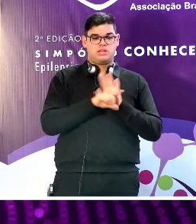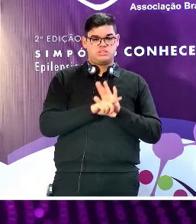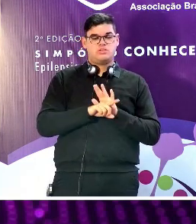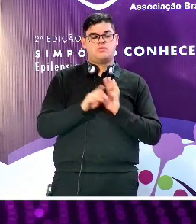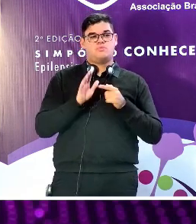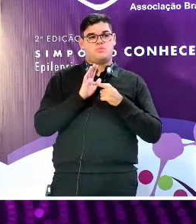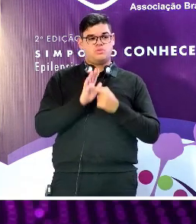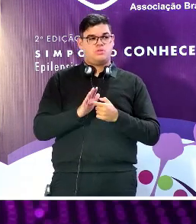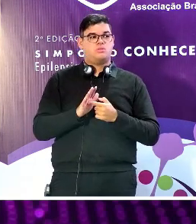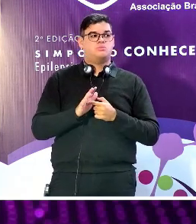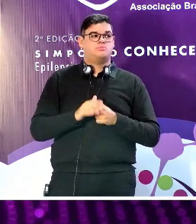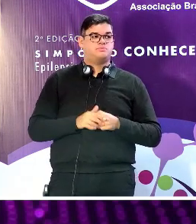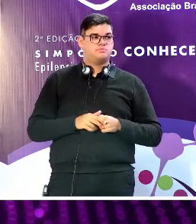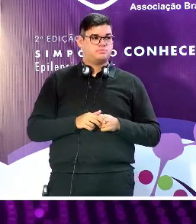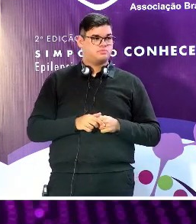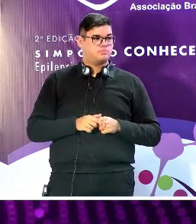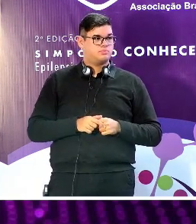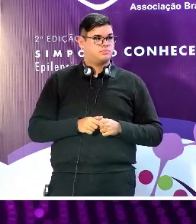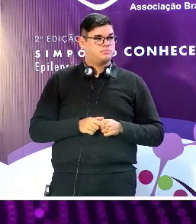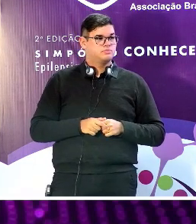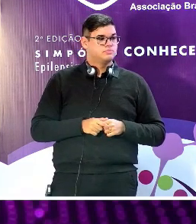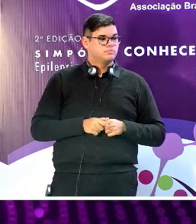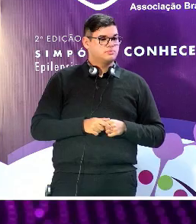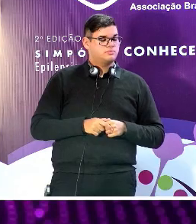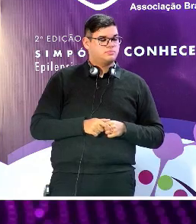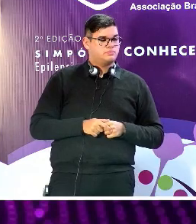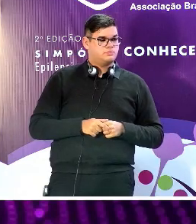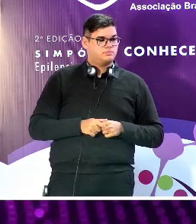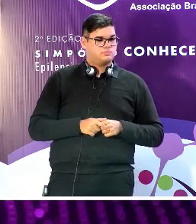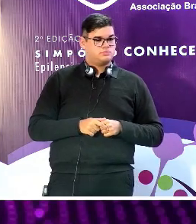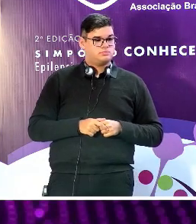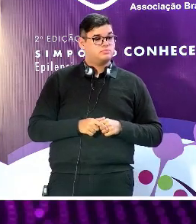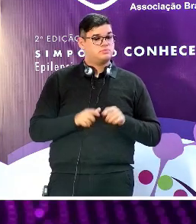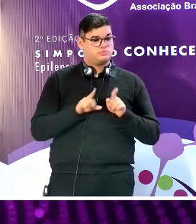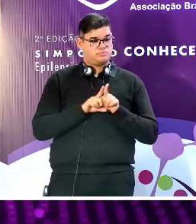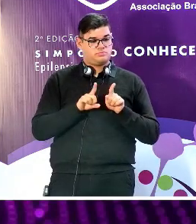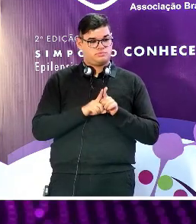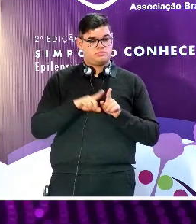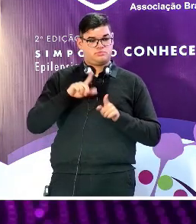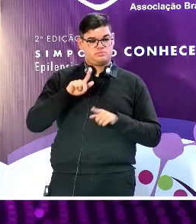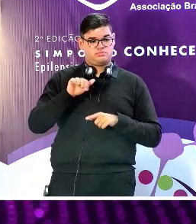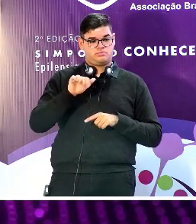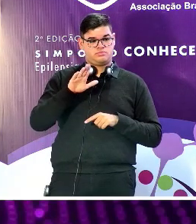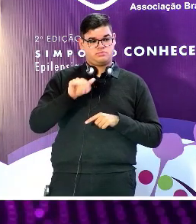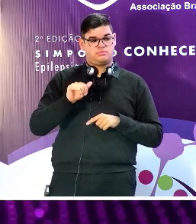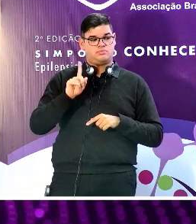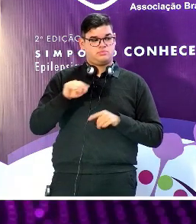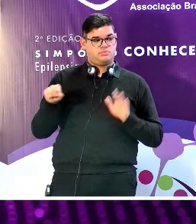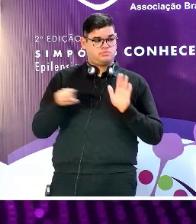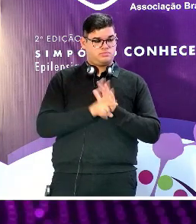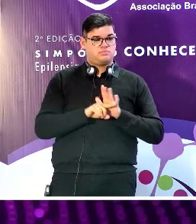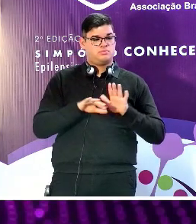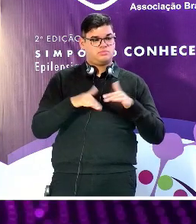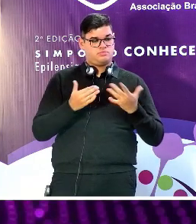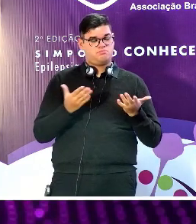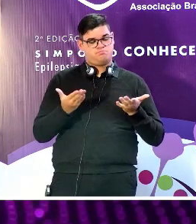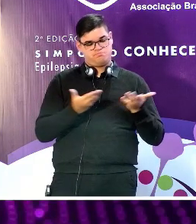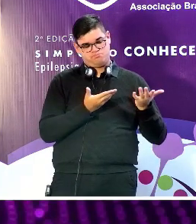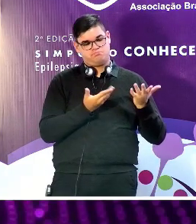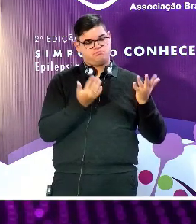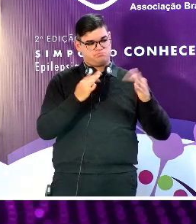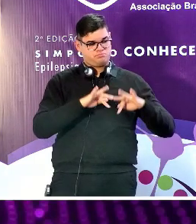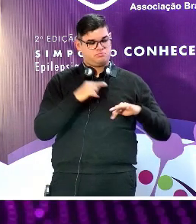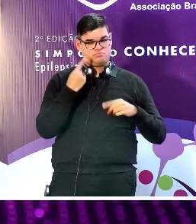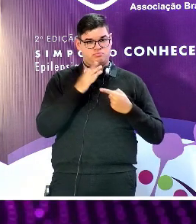para receptores glutamatérgicos, GABA também foi negativo. E aqui, finalmente, né, a